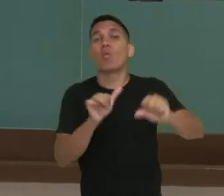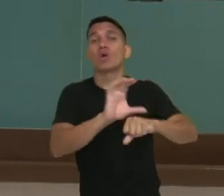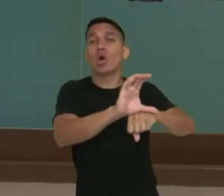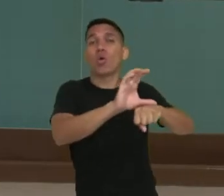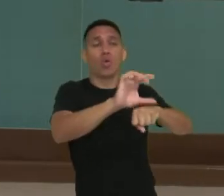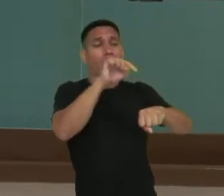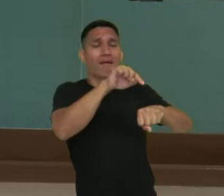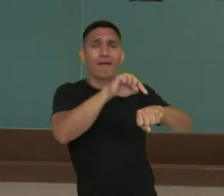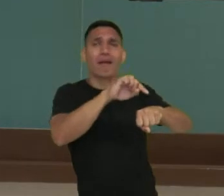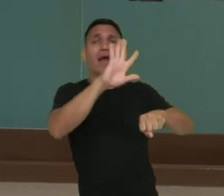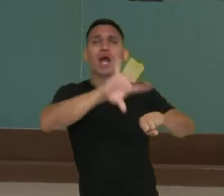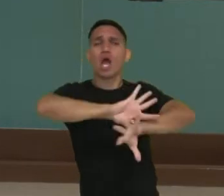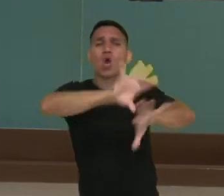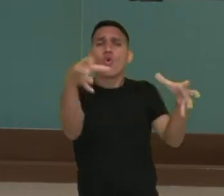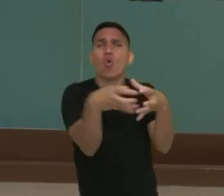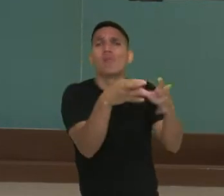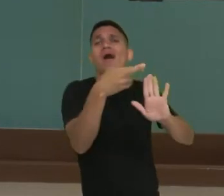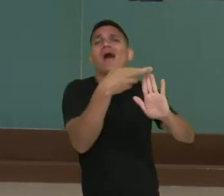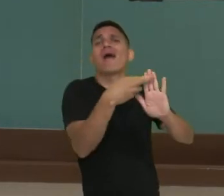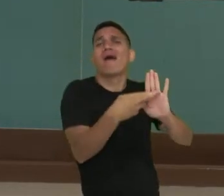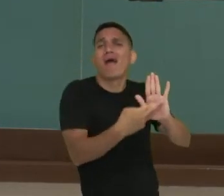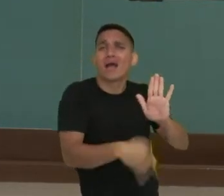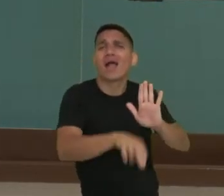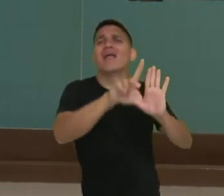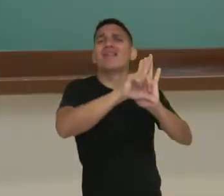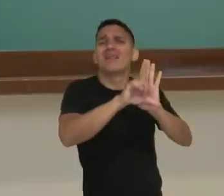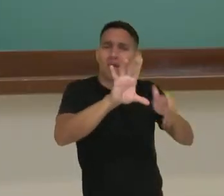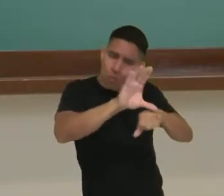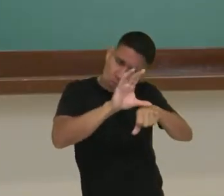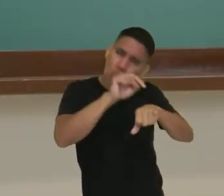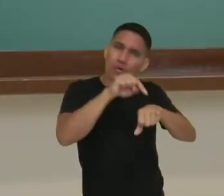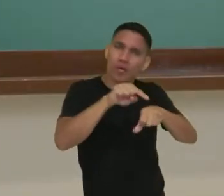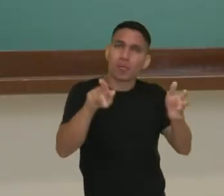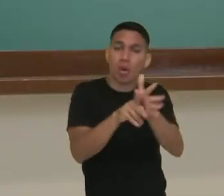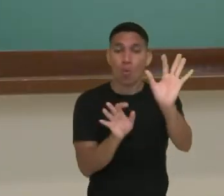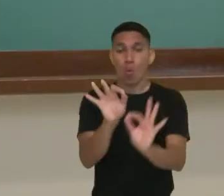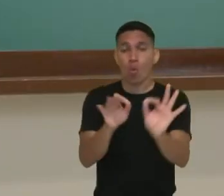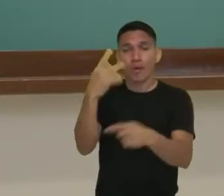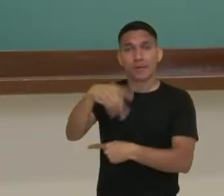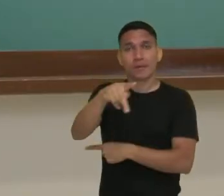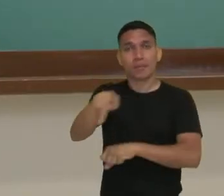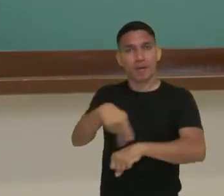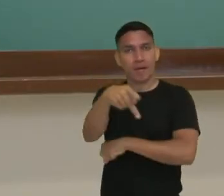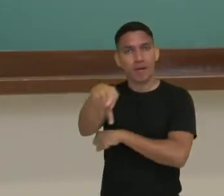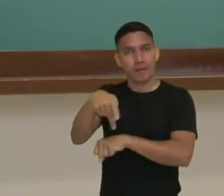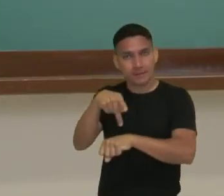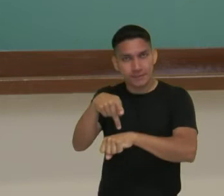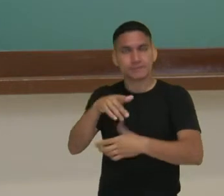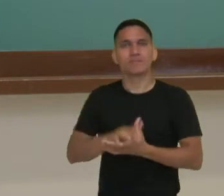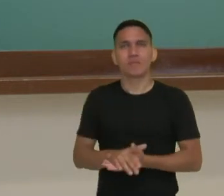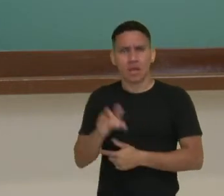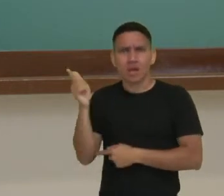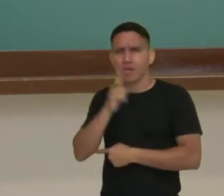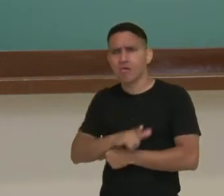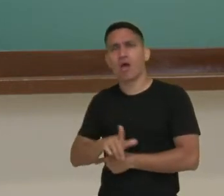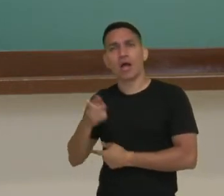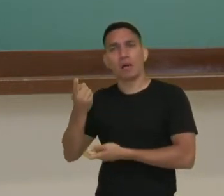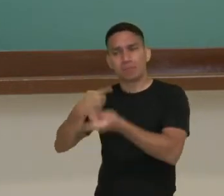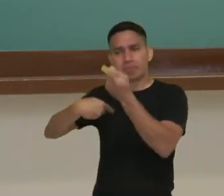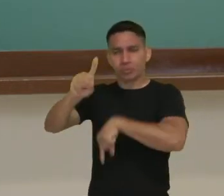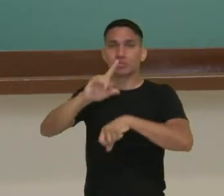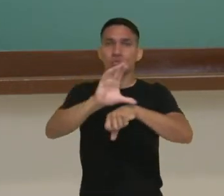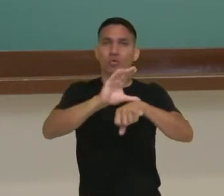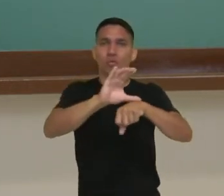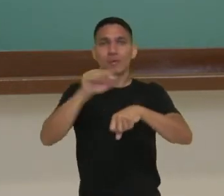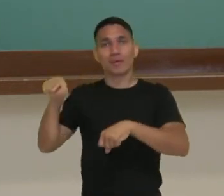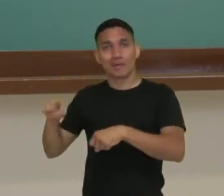conjunto de regras, de leis que organiza a nação. E a gente vai ver que os liberais eles vão conseguir modificar essa estrutura e